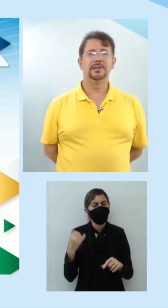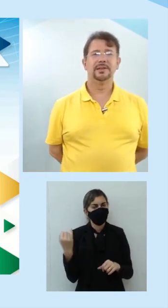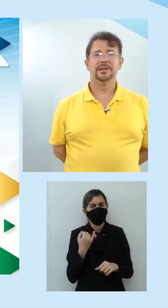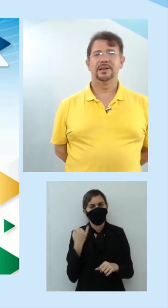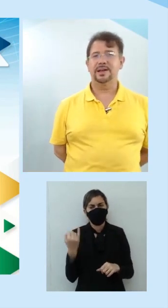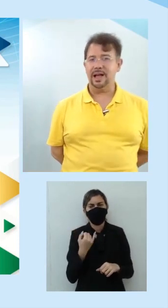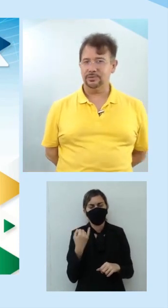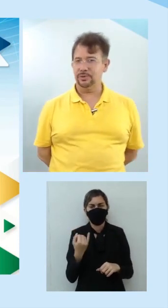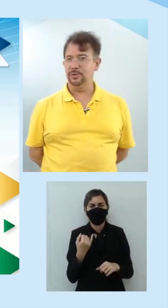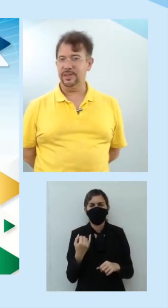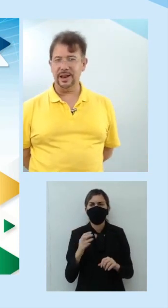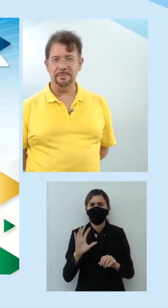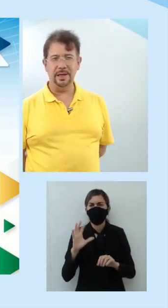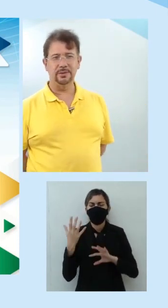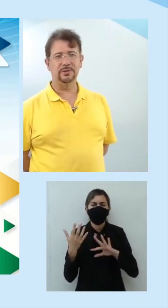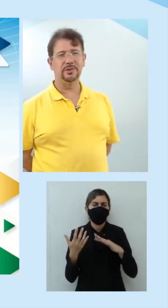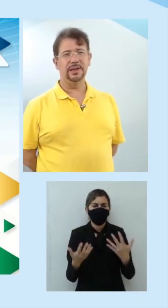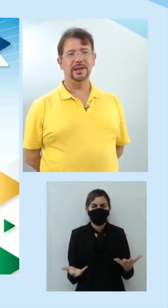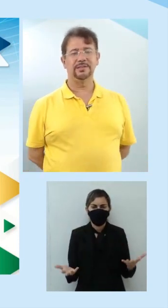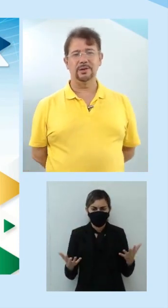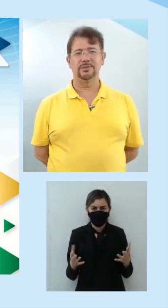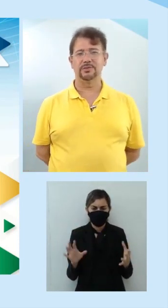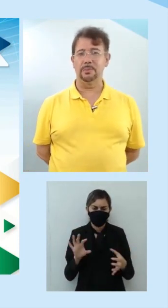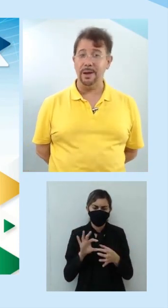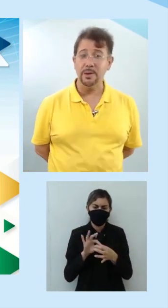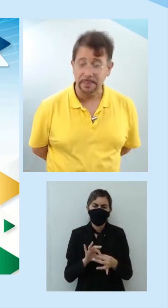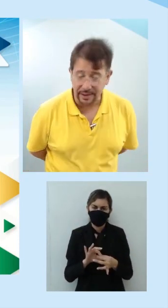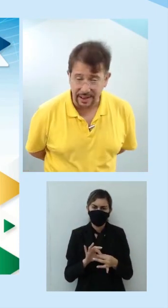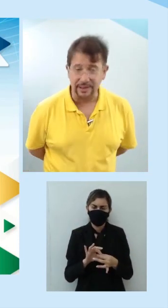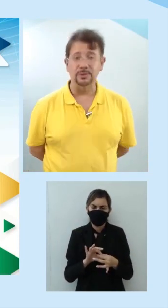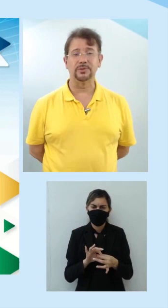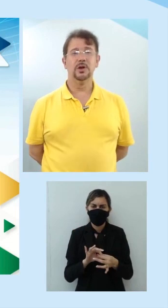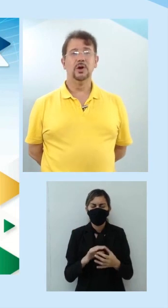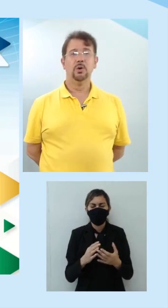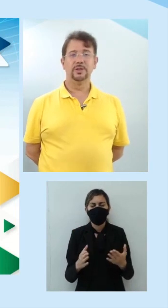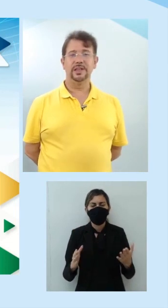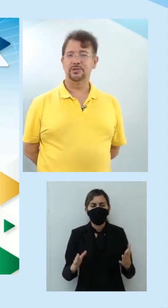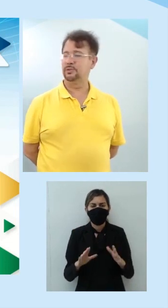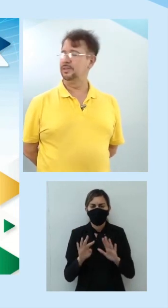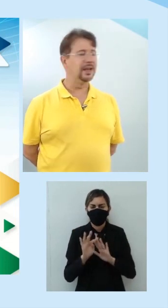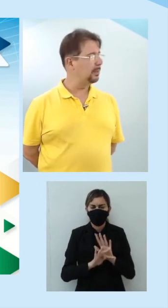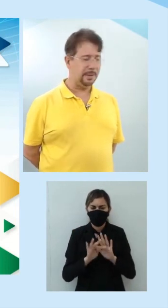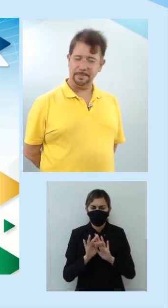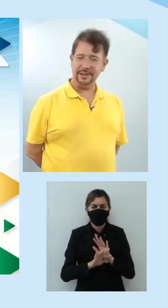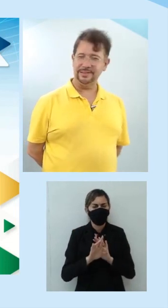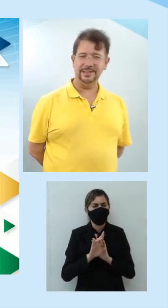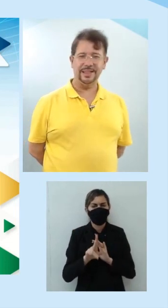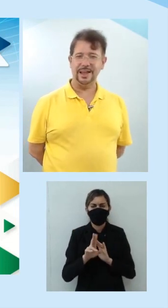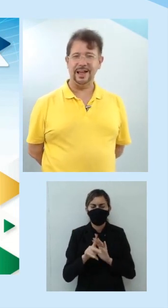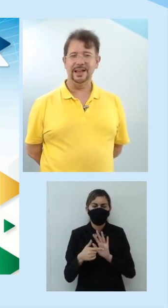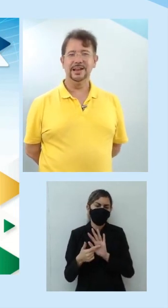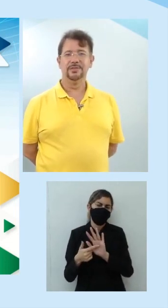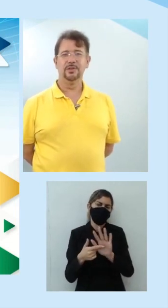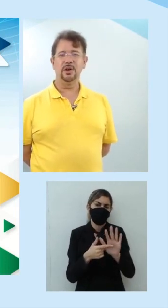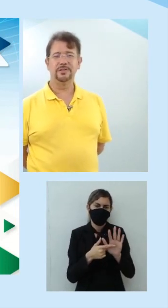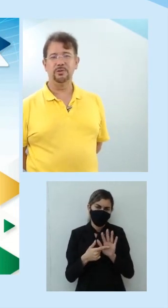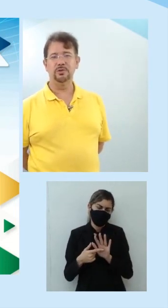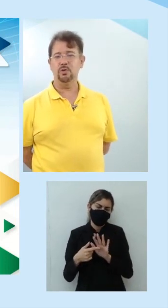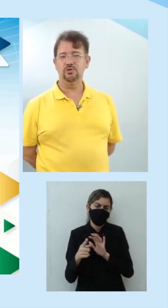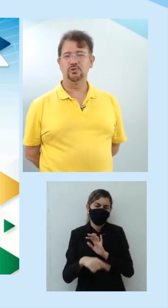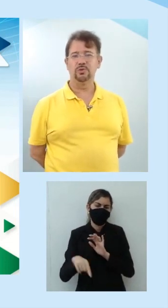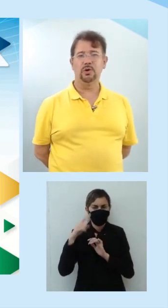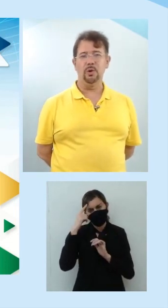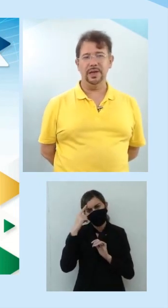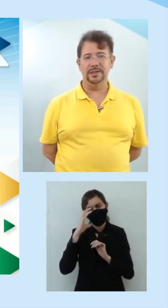Importante, caso os elementos de ligação sejam mal empregados, o texto não apresentará noção